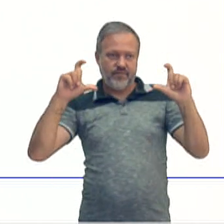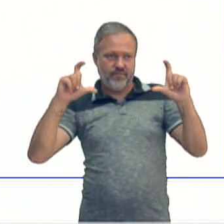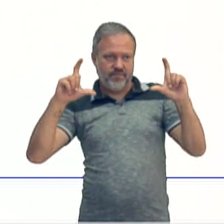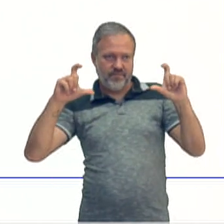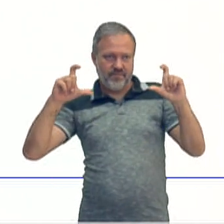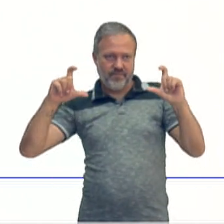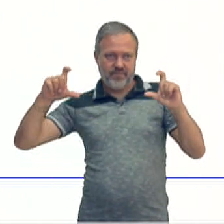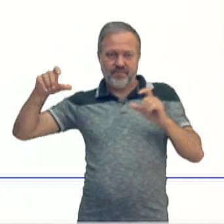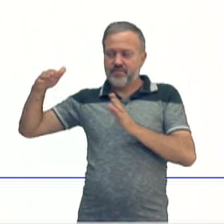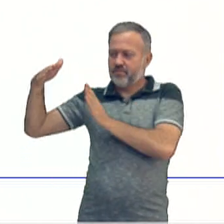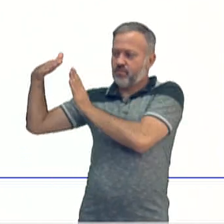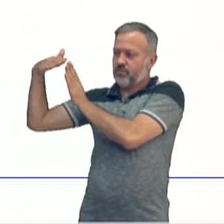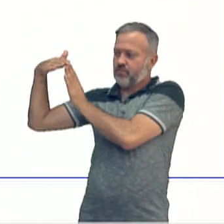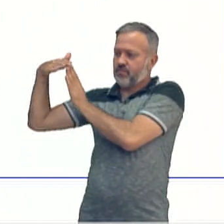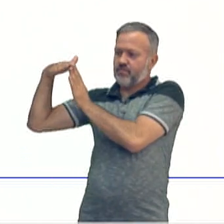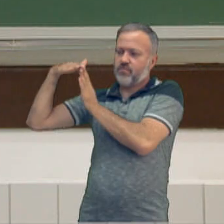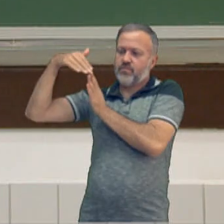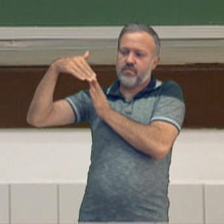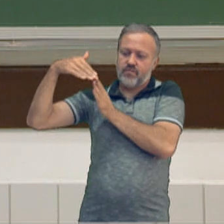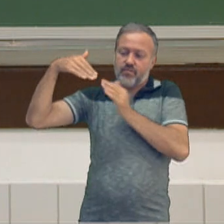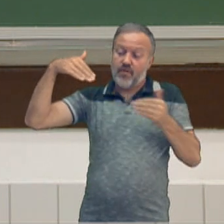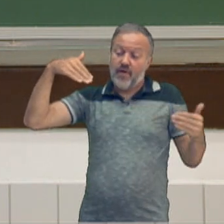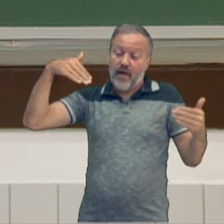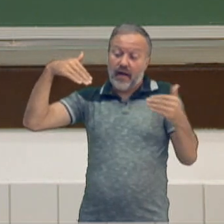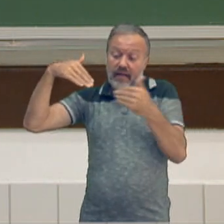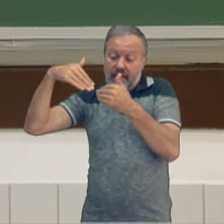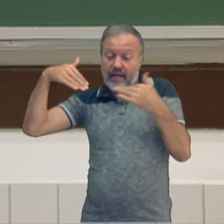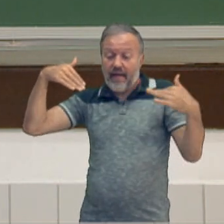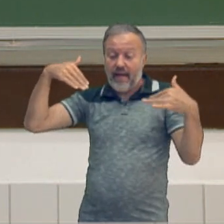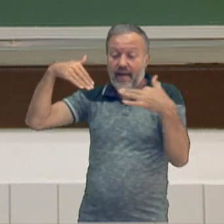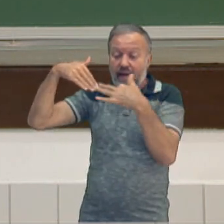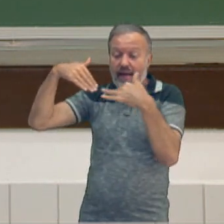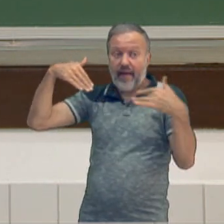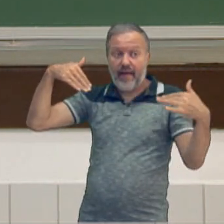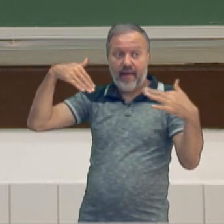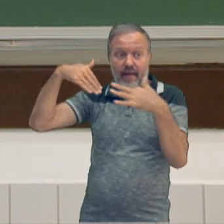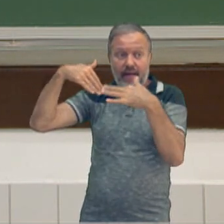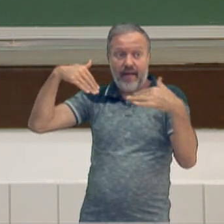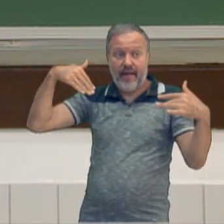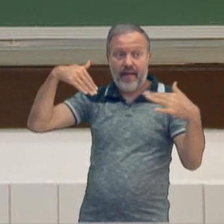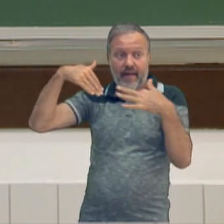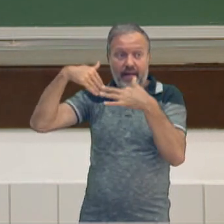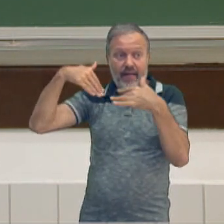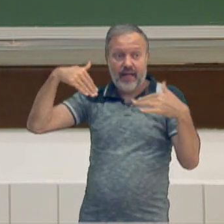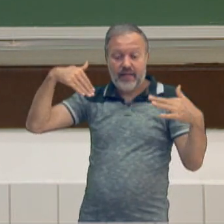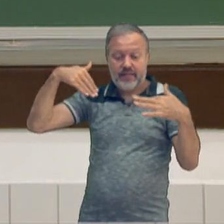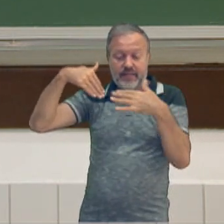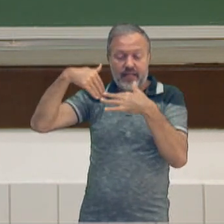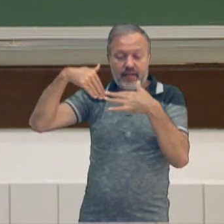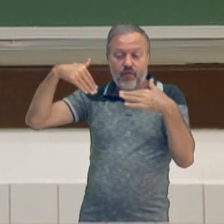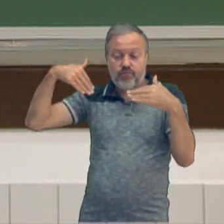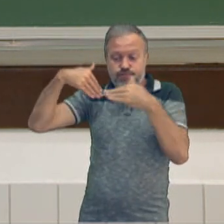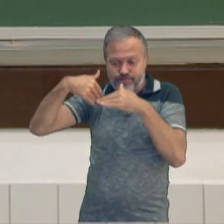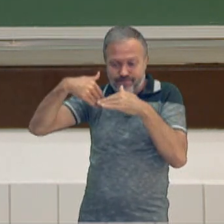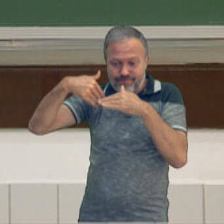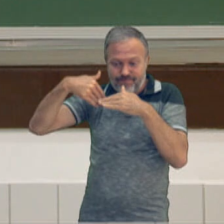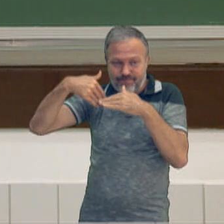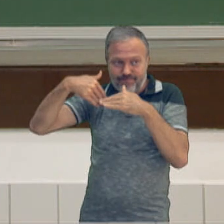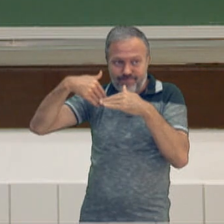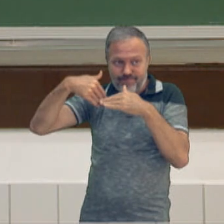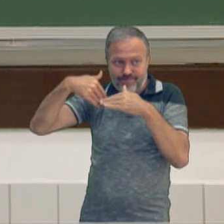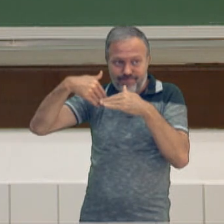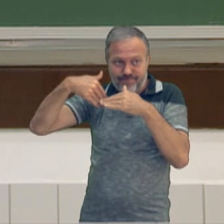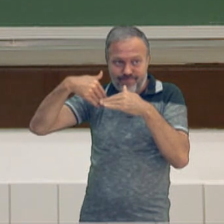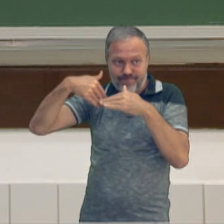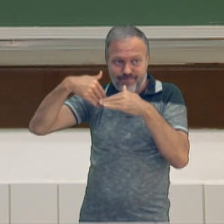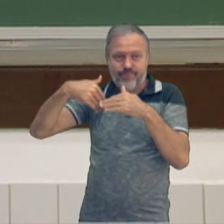consegue fluir com a mesma facilidade, tá? E se fechar de vez, pode ser um derrame ou pode ser então um AVC. Infarto